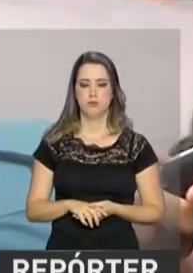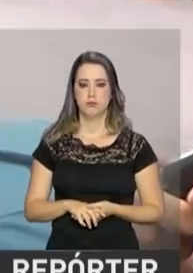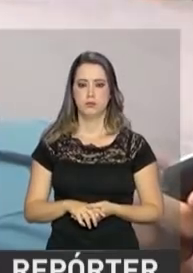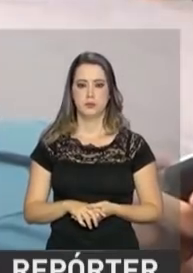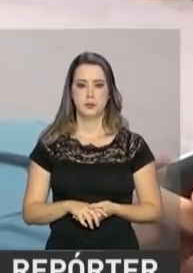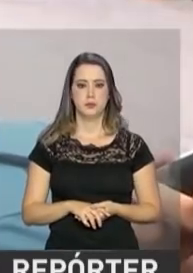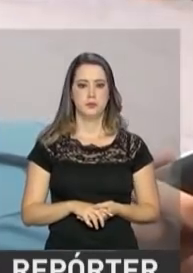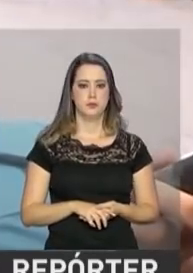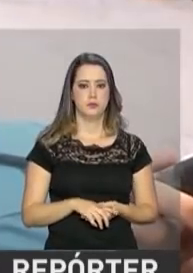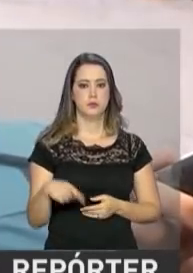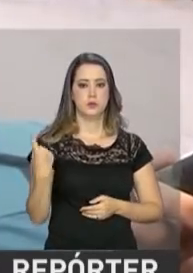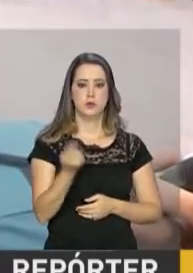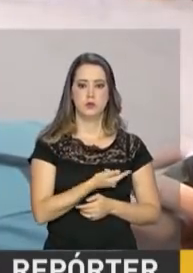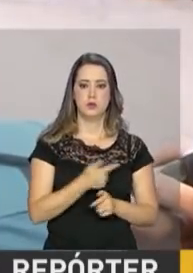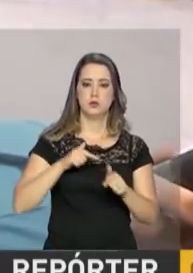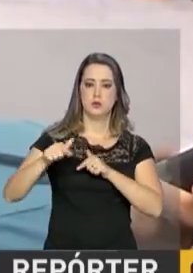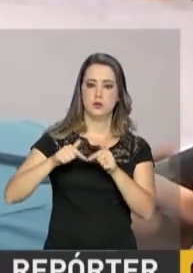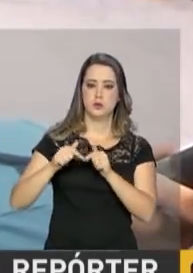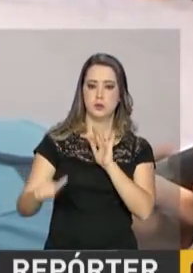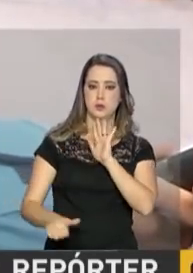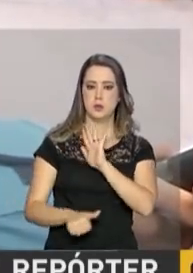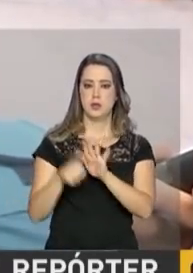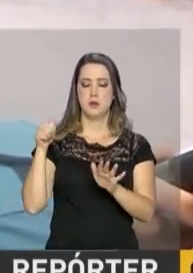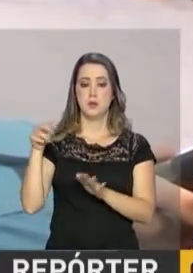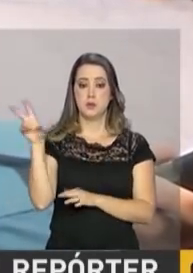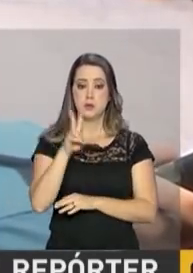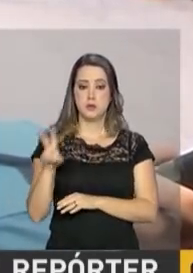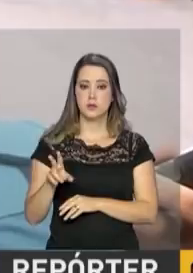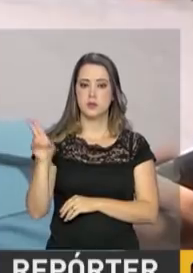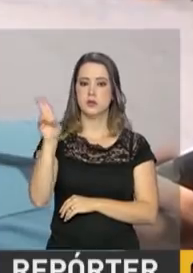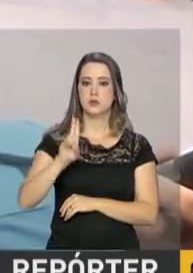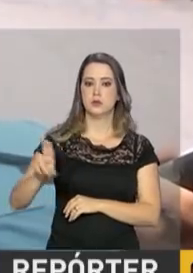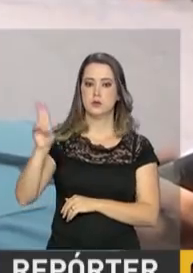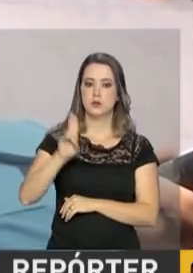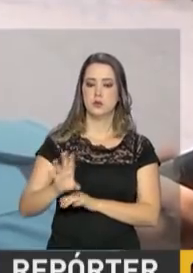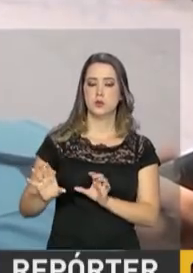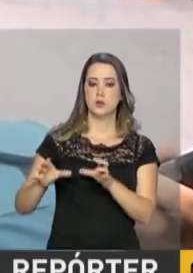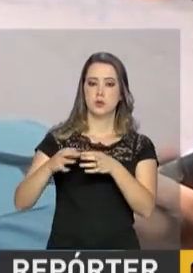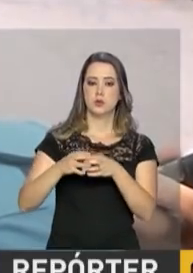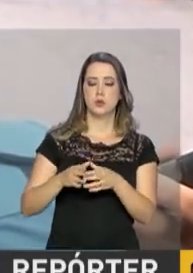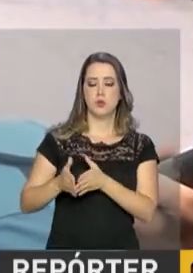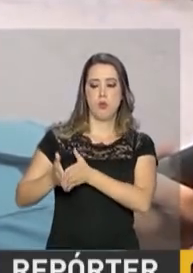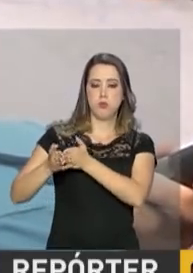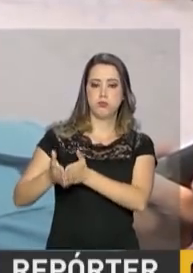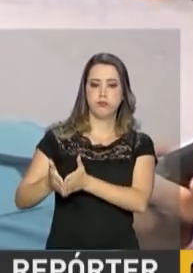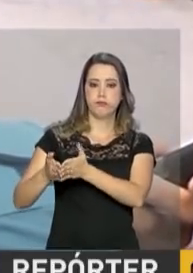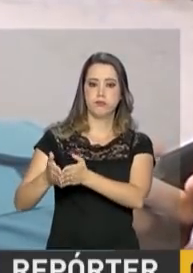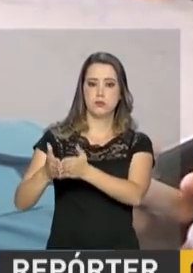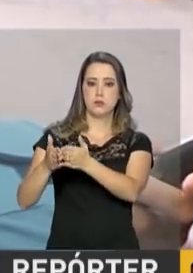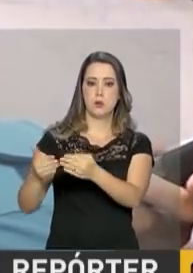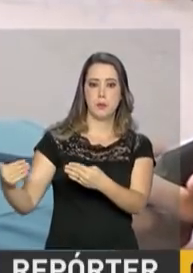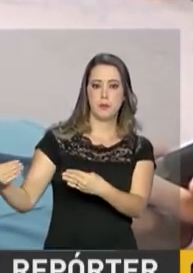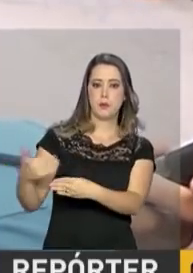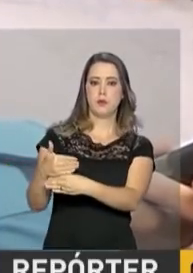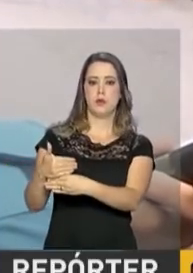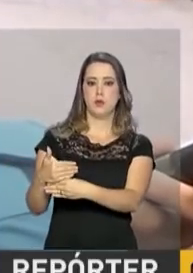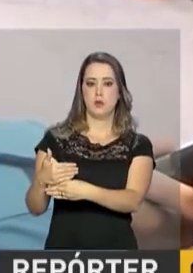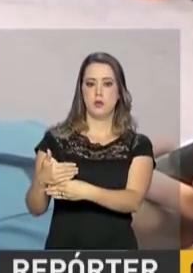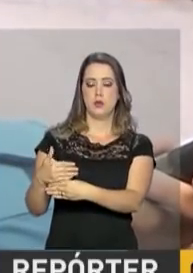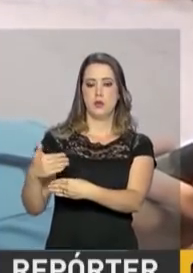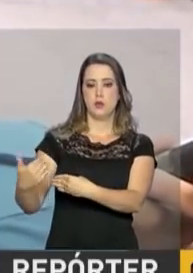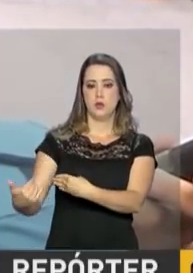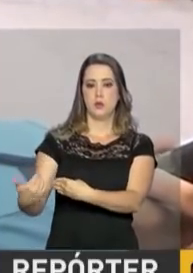de caminharmos a operação pela primeira vez utilizando a uma força-tarefa marítima para bloquear vias é